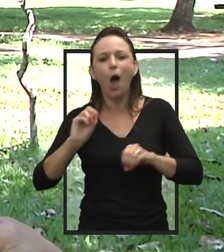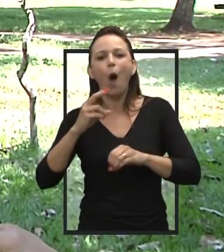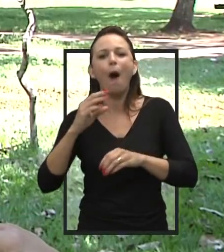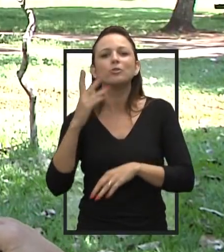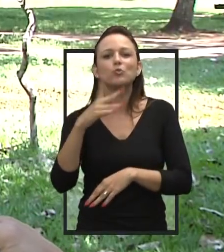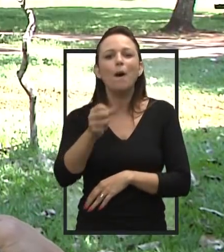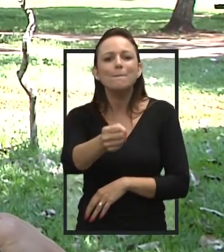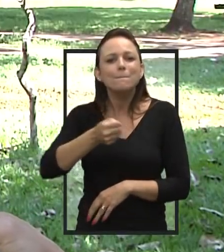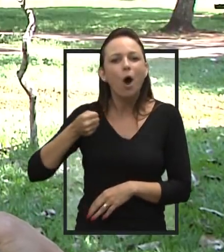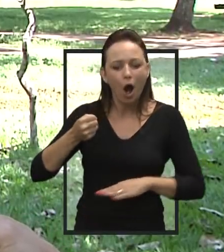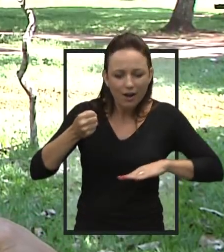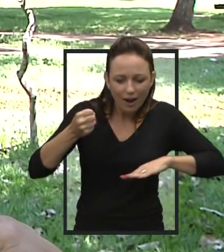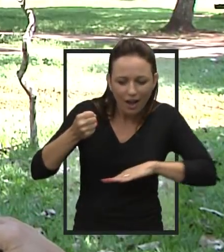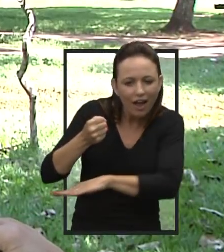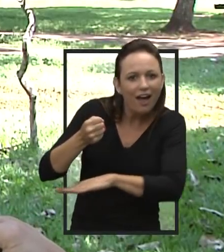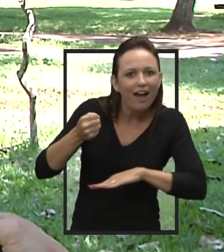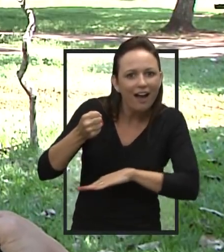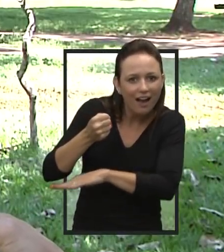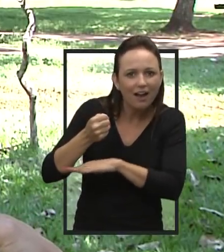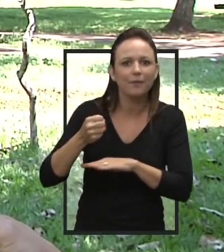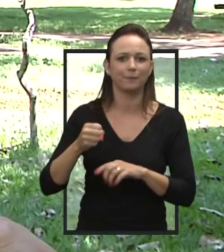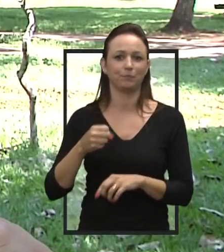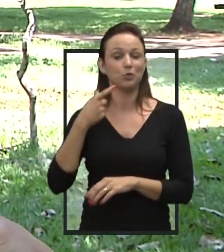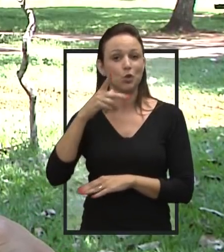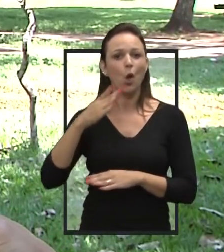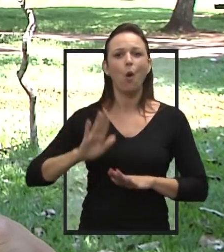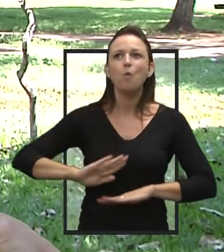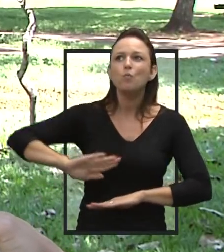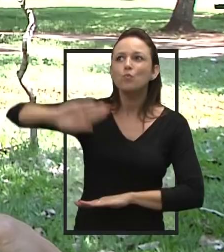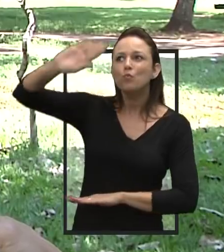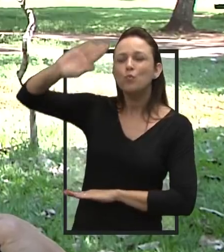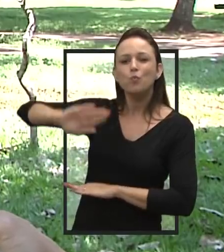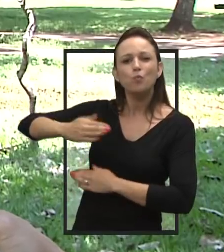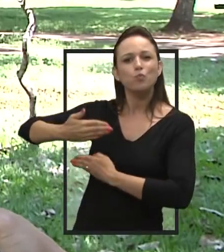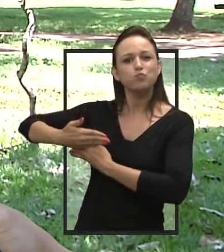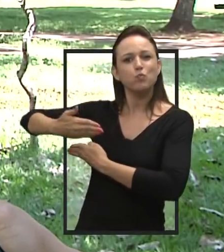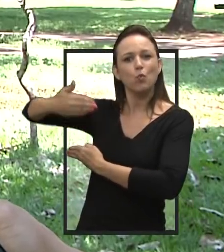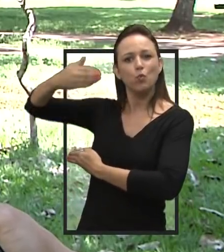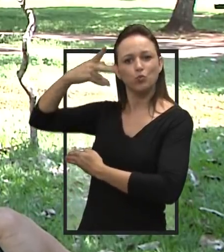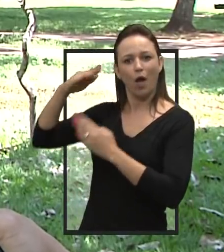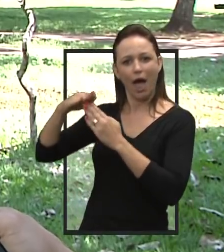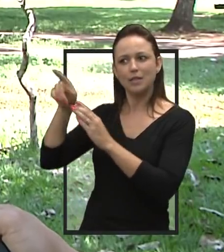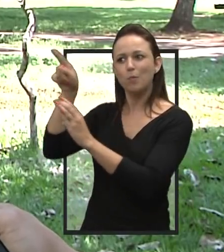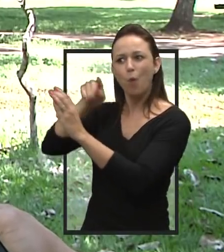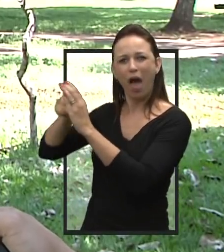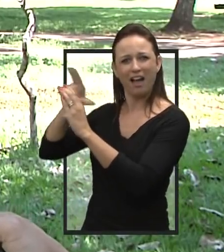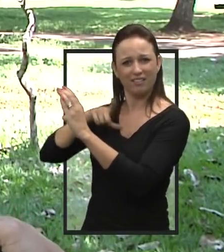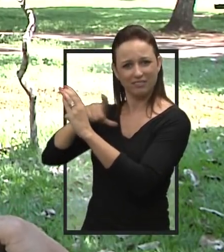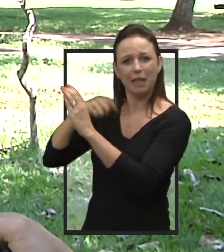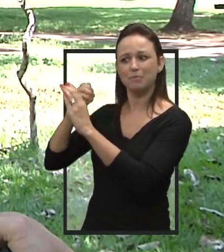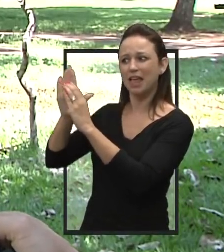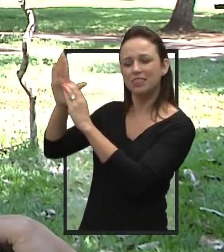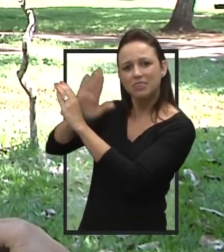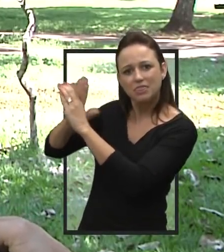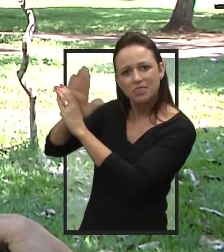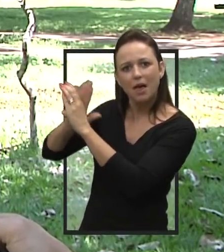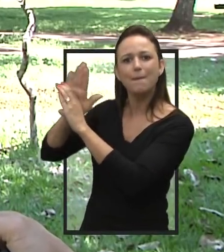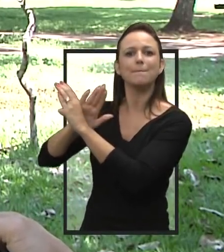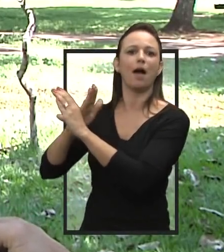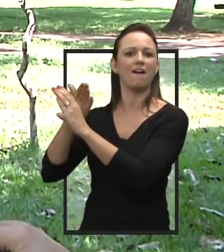portas. Você tem que rebocar os muros da sua casa. Você tem que vedar os buracos que tiver no